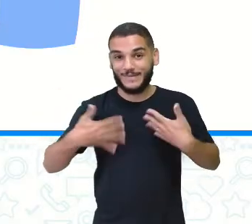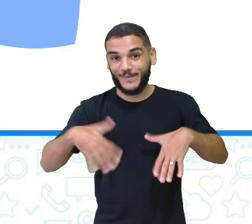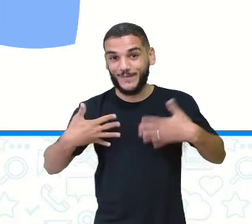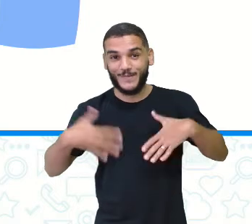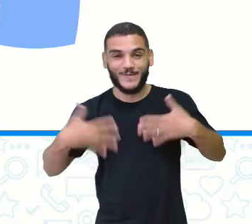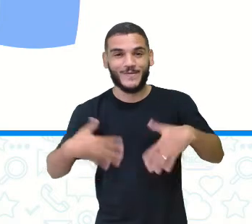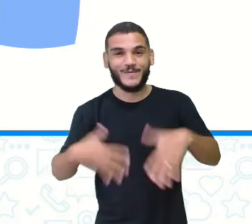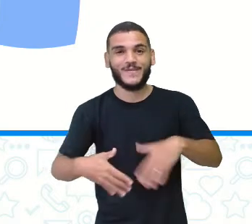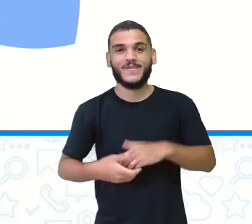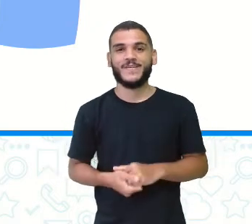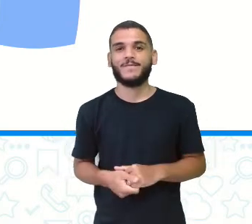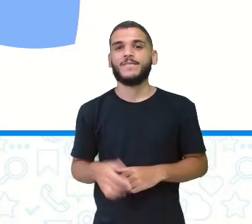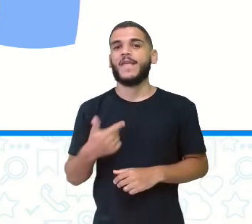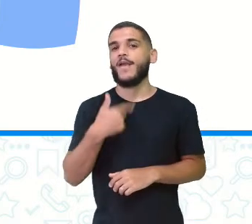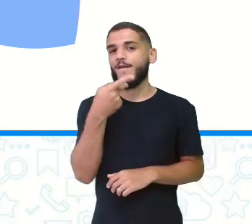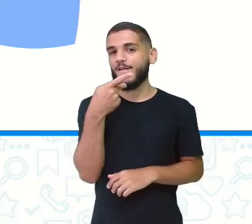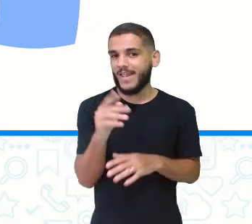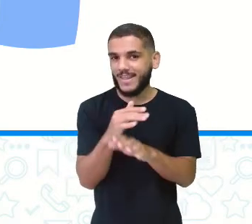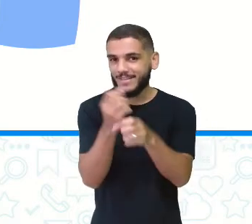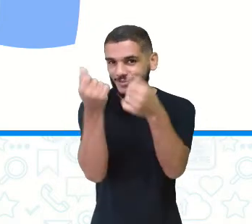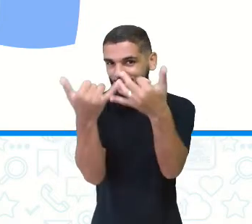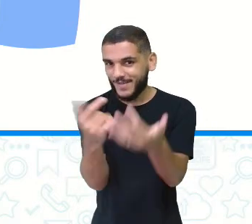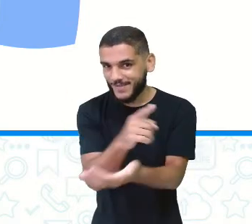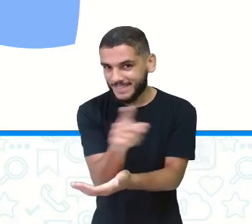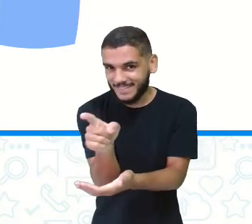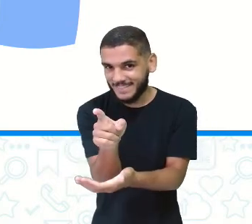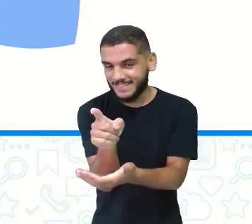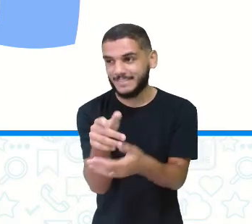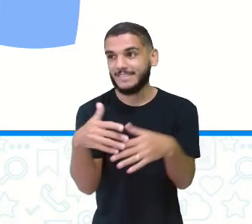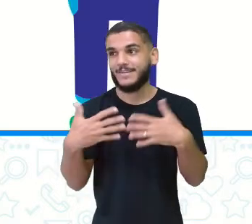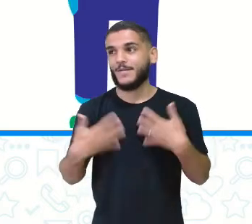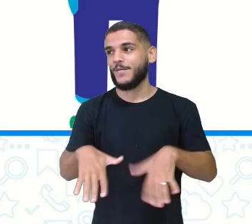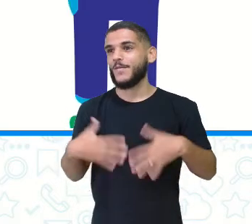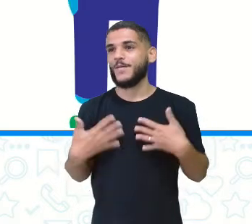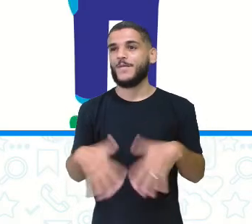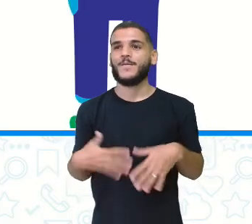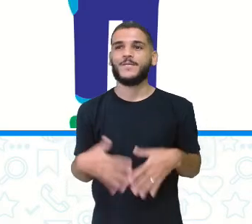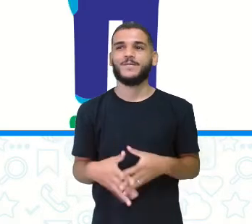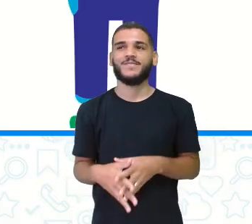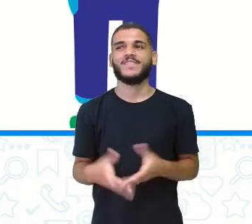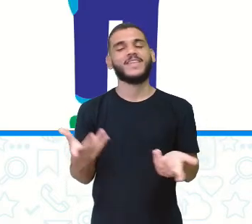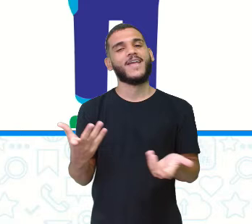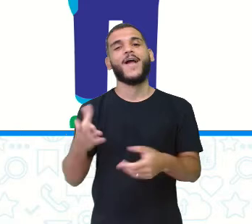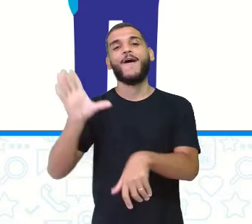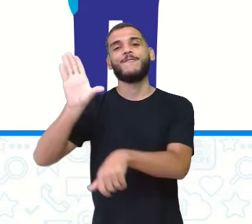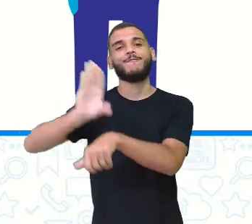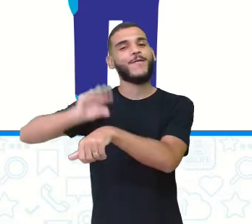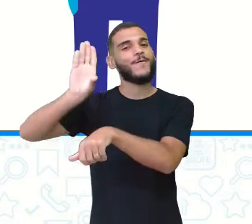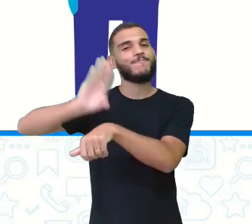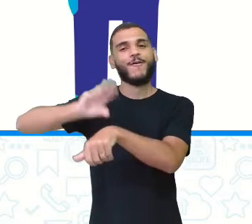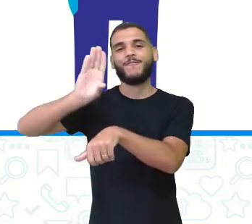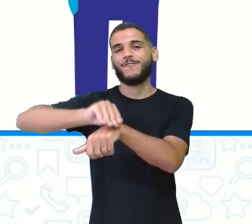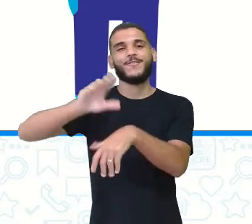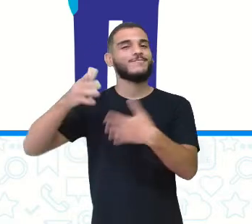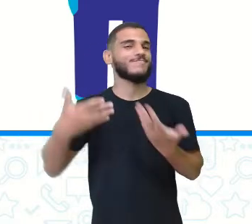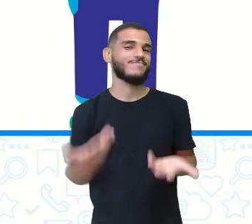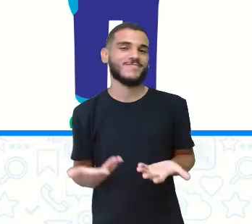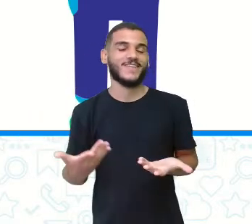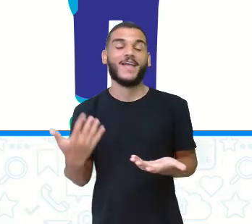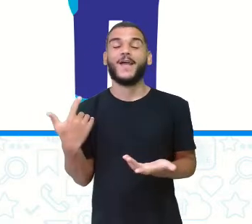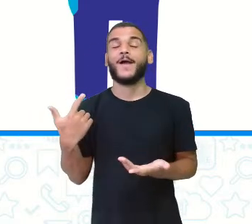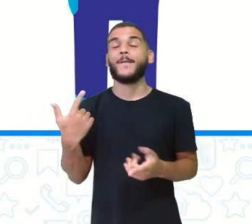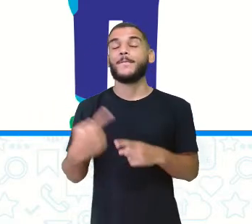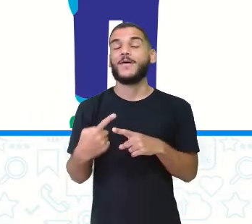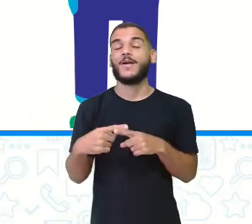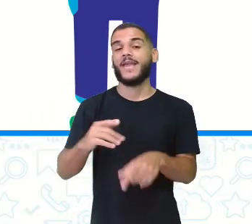tiro, mais eu tenho. Vou falar, hein? Quanto mais eu tiro, mais eu tenho. A fotografia, professora Kátia. Quanto mais eu